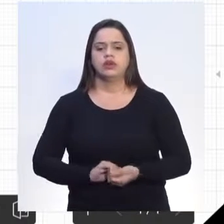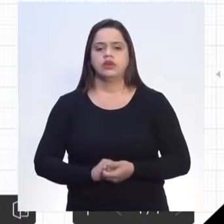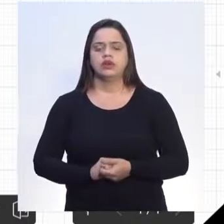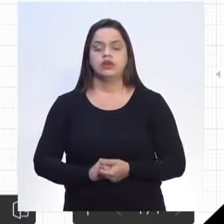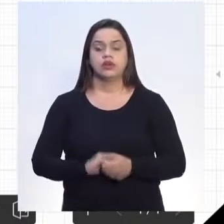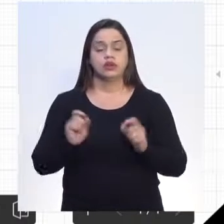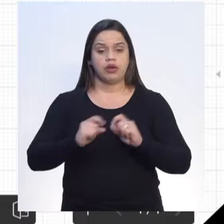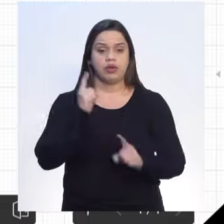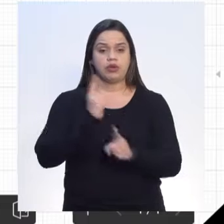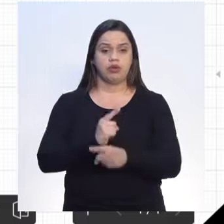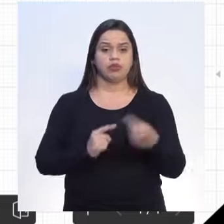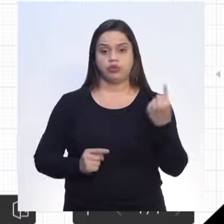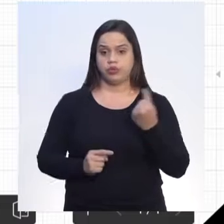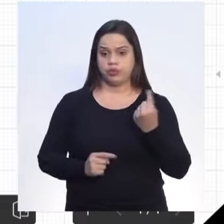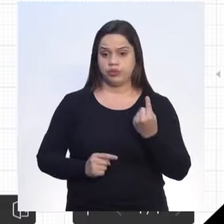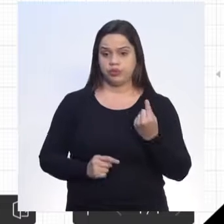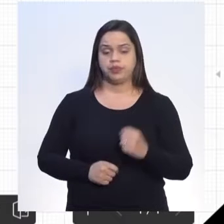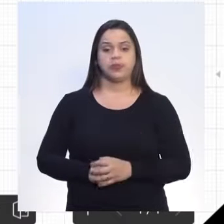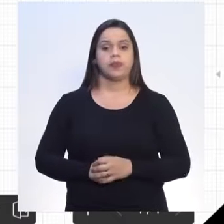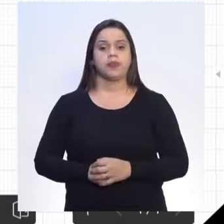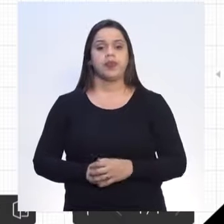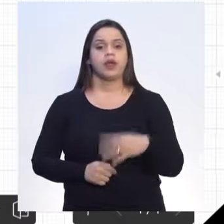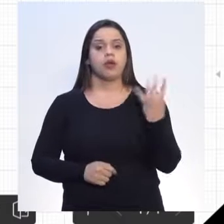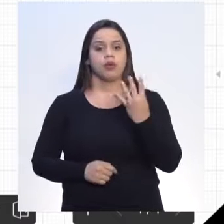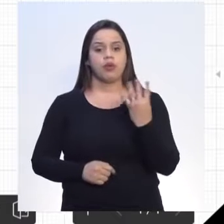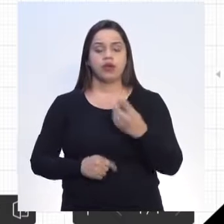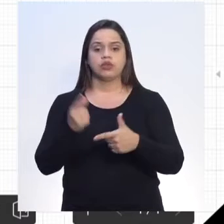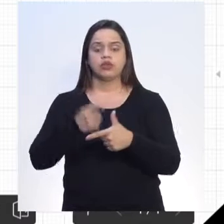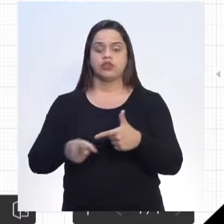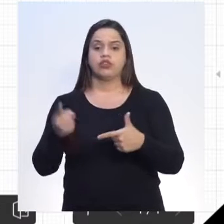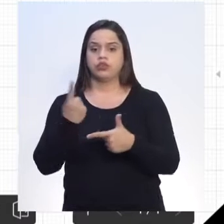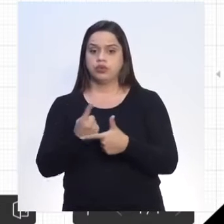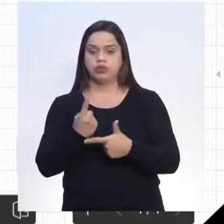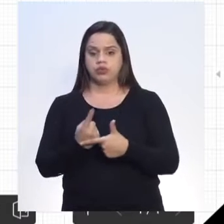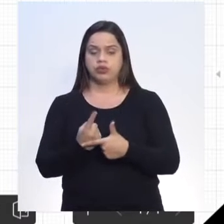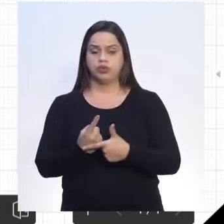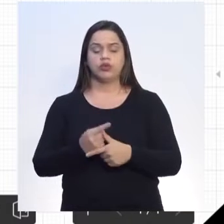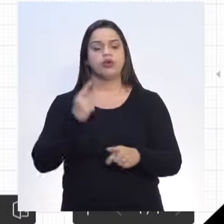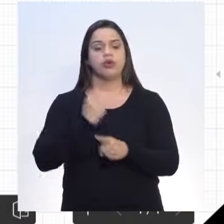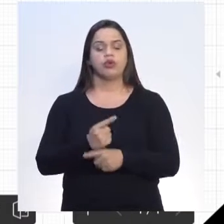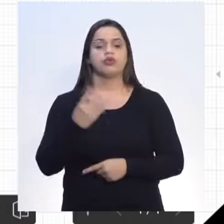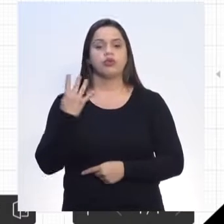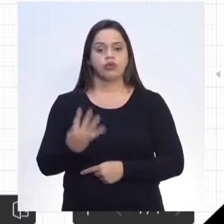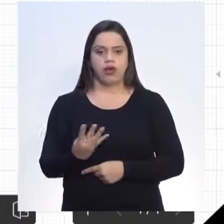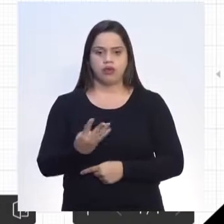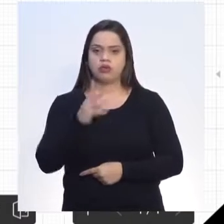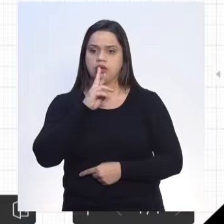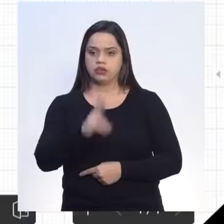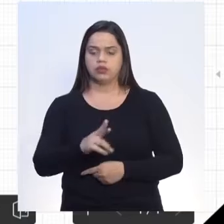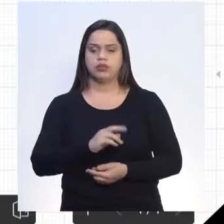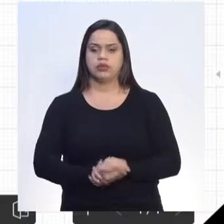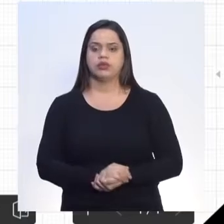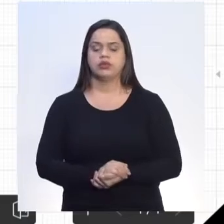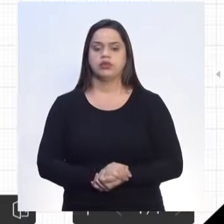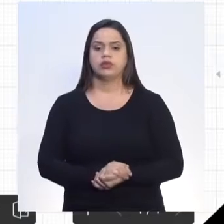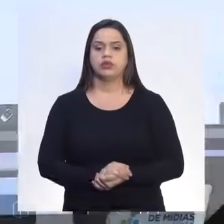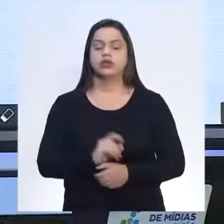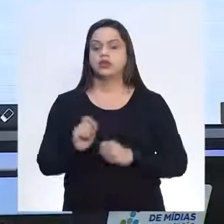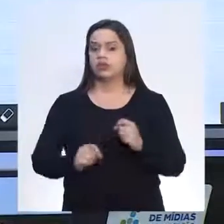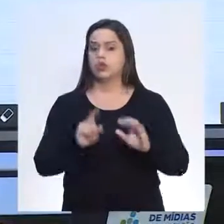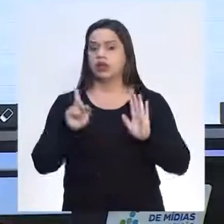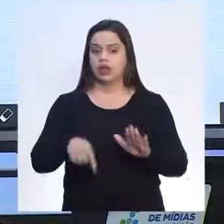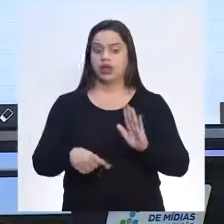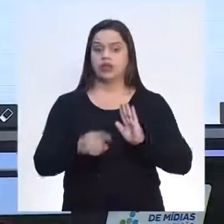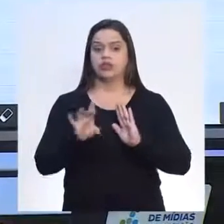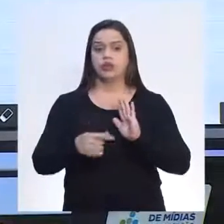eu encontro 1. E 4 dividido por 1, eu encontro 4 como resposta. Esse é